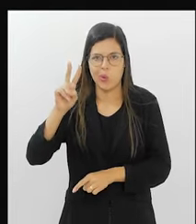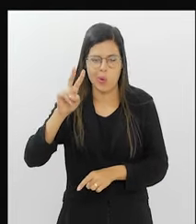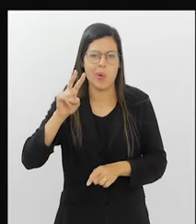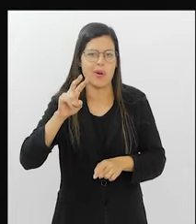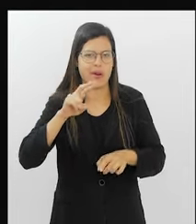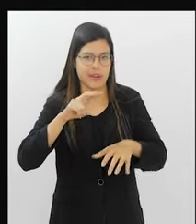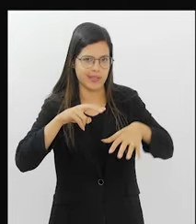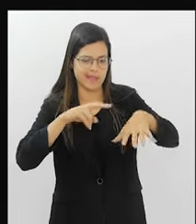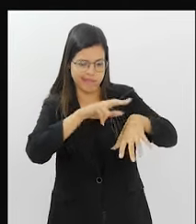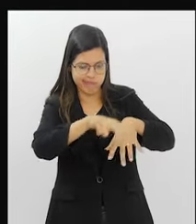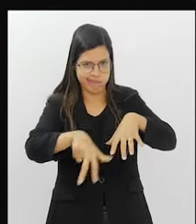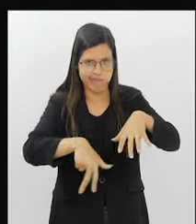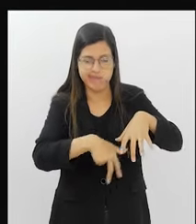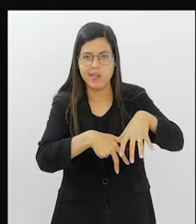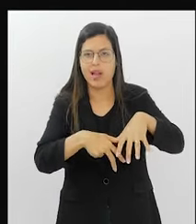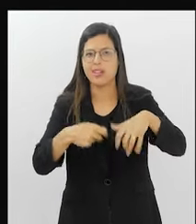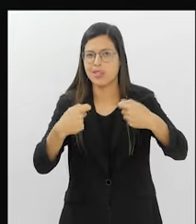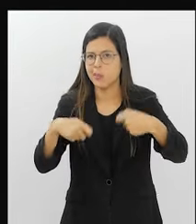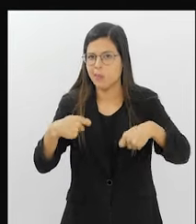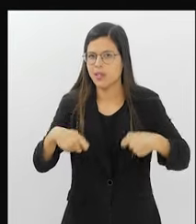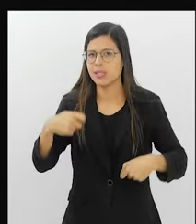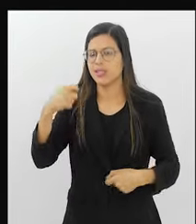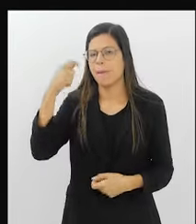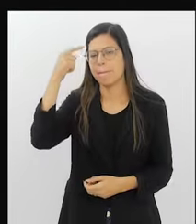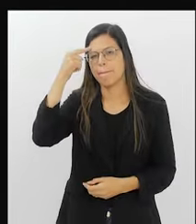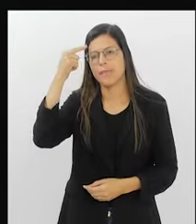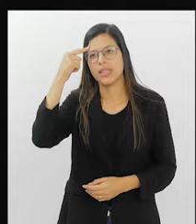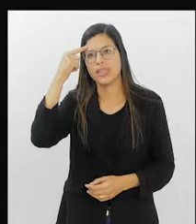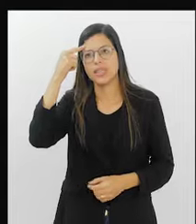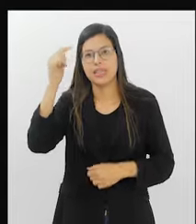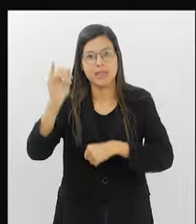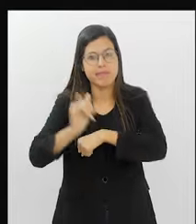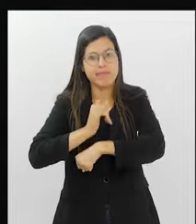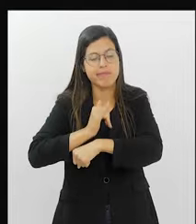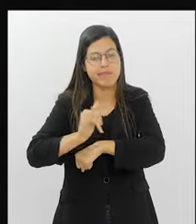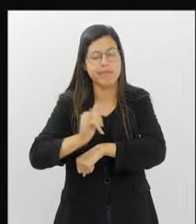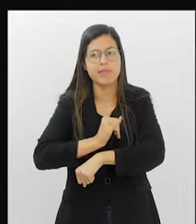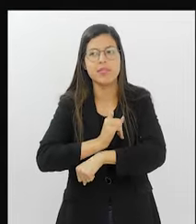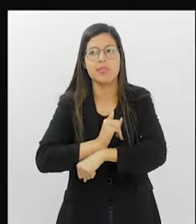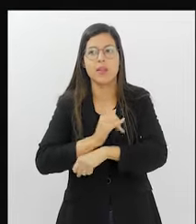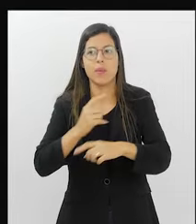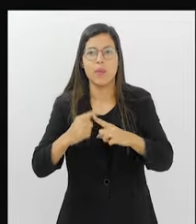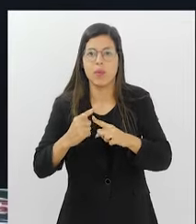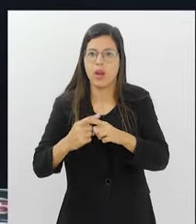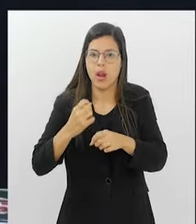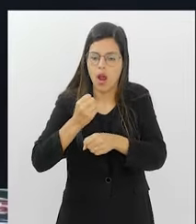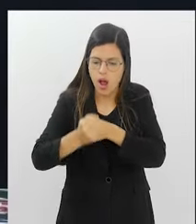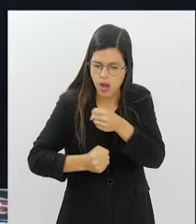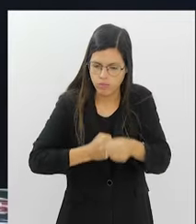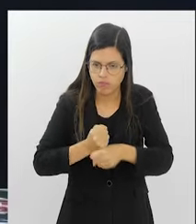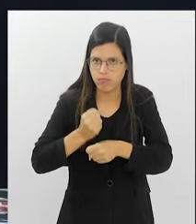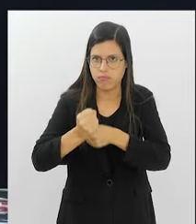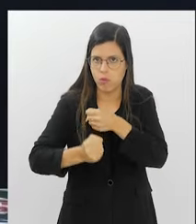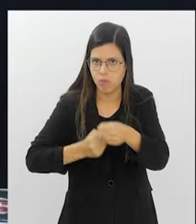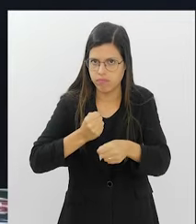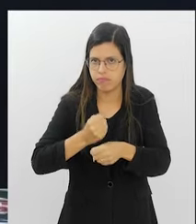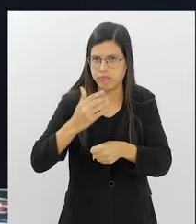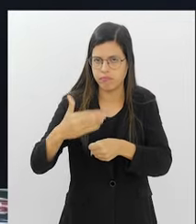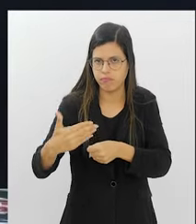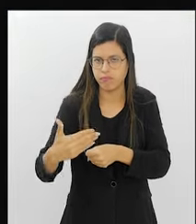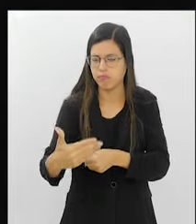tripé eu acho que a gente tem que repensar sim eu acho que a gente tem que repensar em medidas né porque fica cada vez a cada ano que